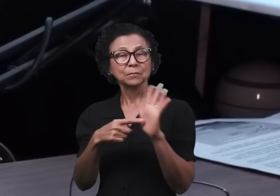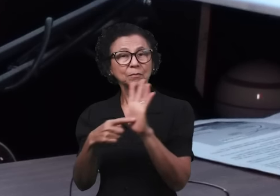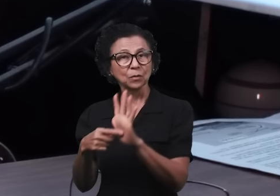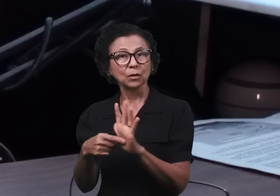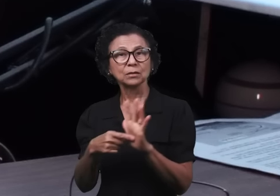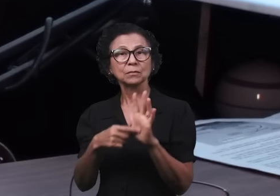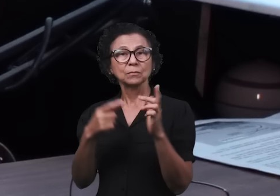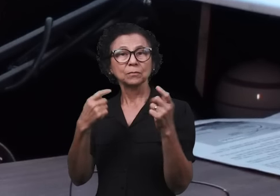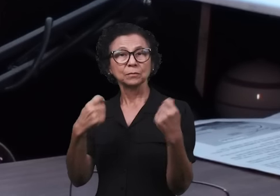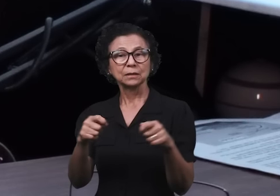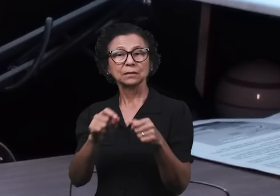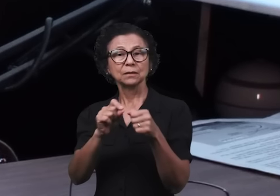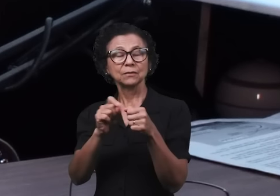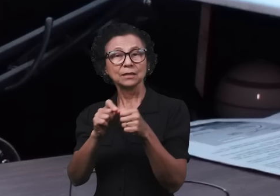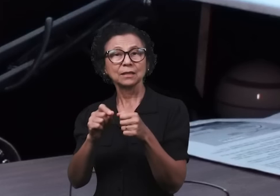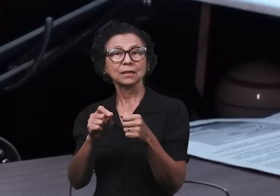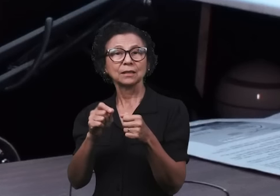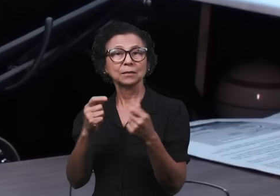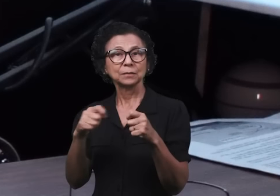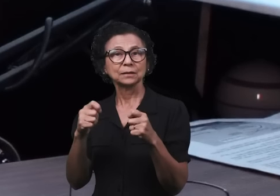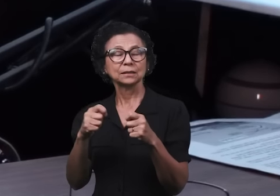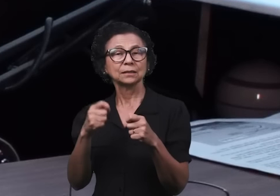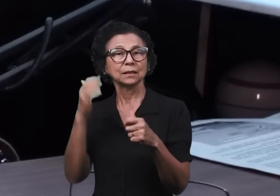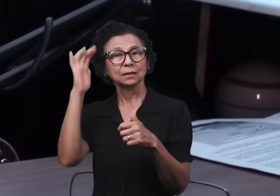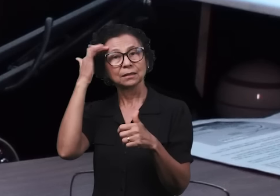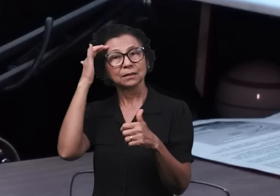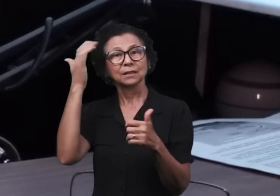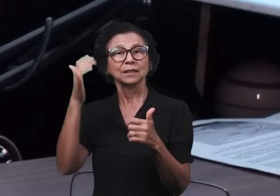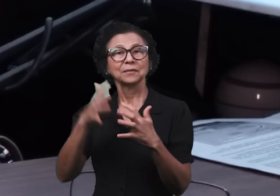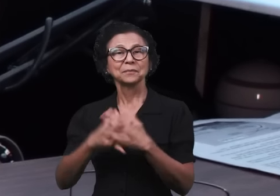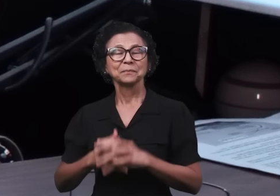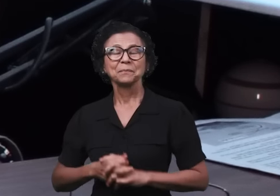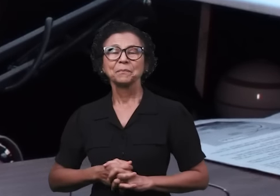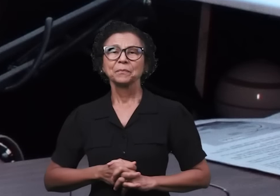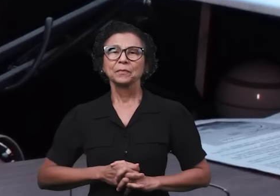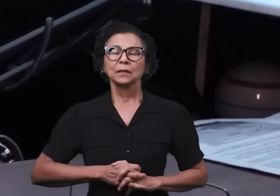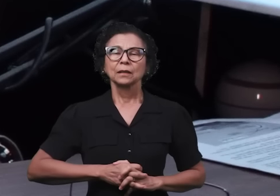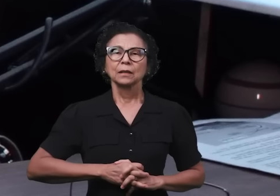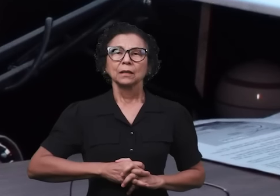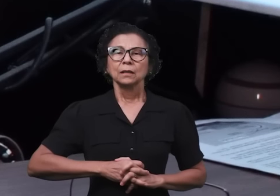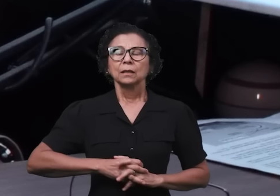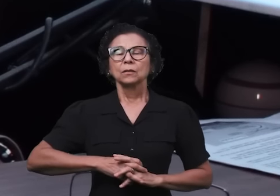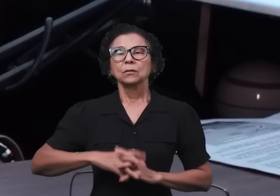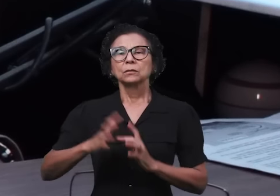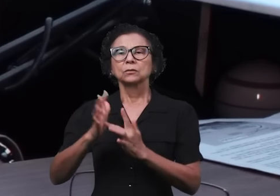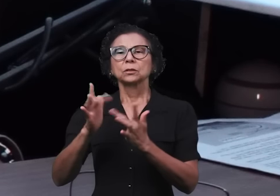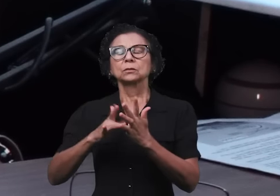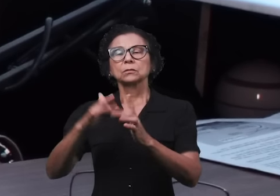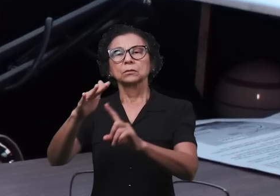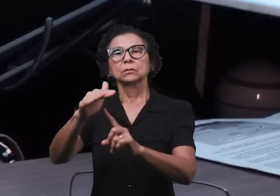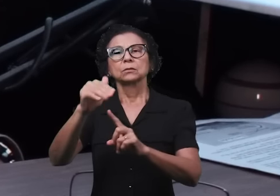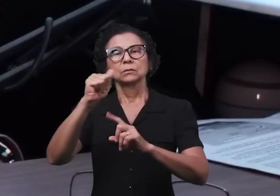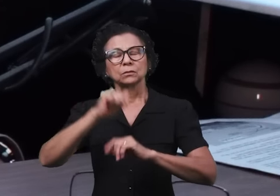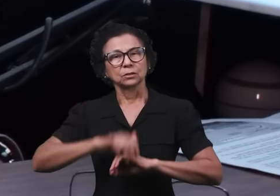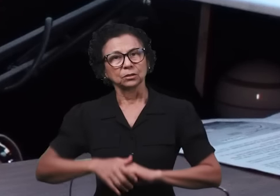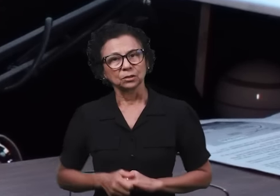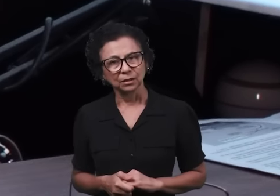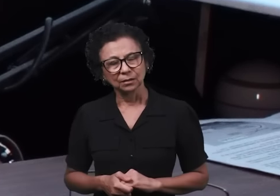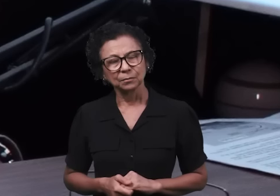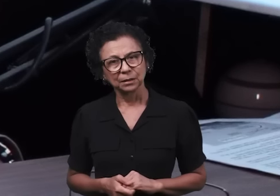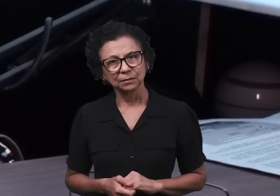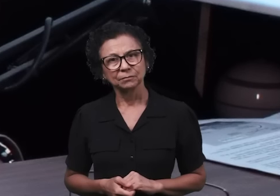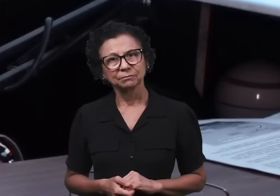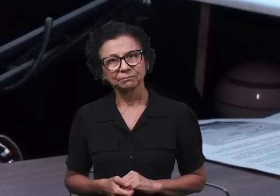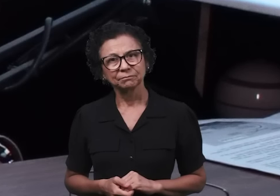ouvir e o que você precisa fazer. Quando o Senhor nos chama, Ele quer que nós venhamos, nós não podemos viver